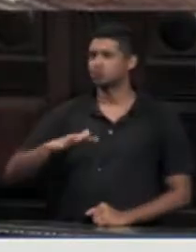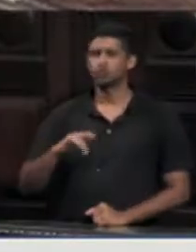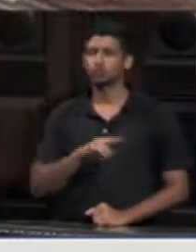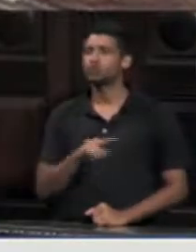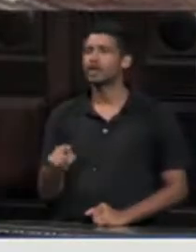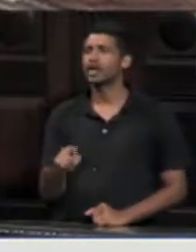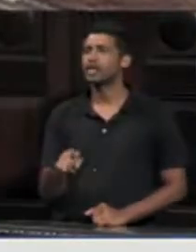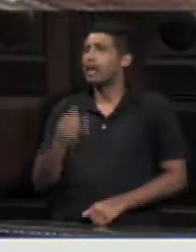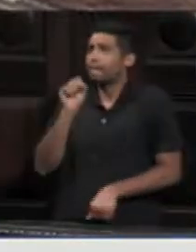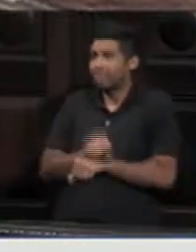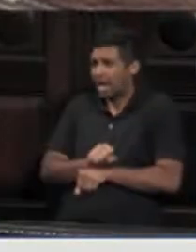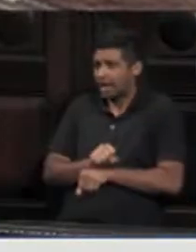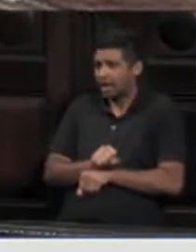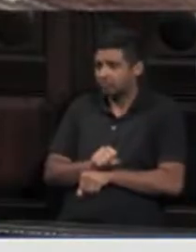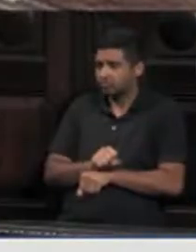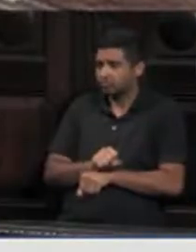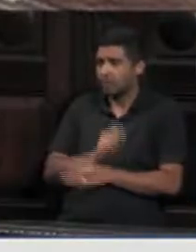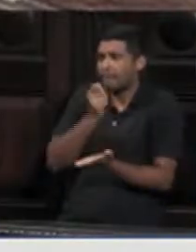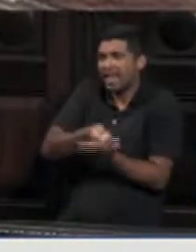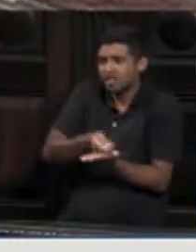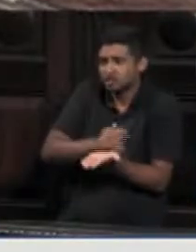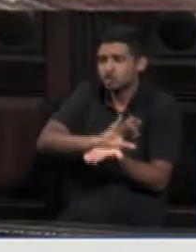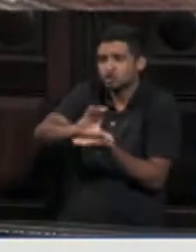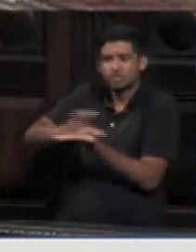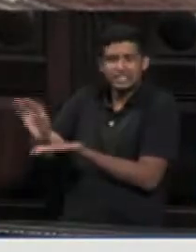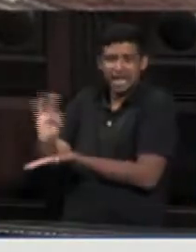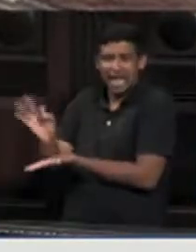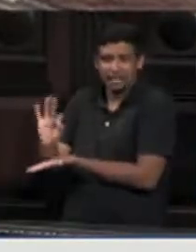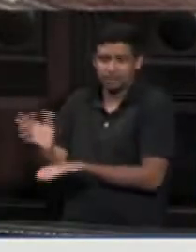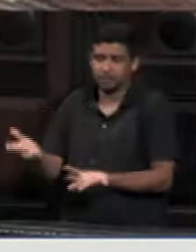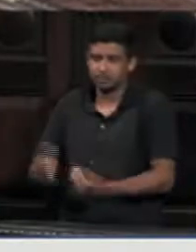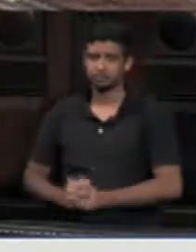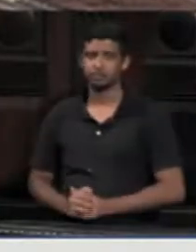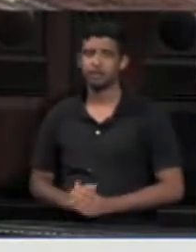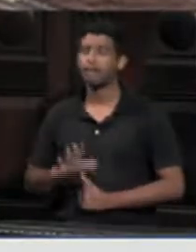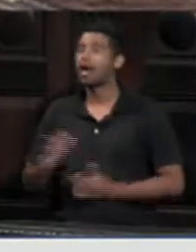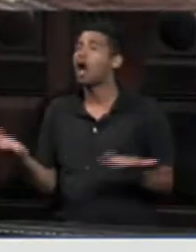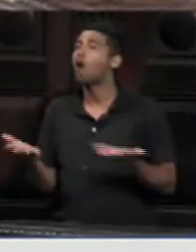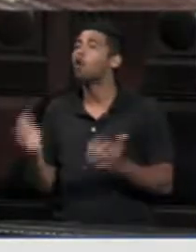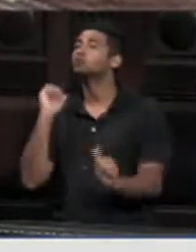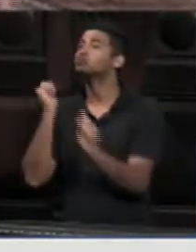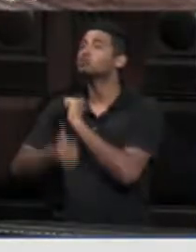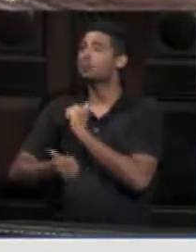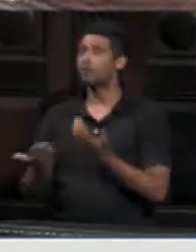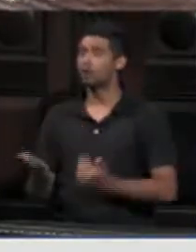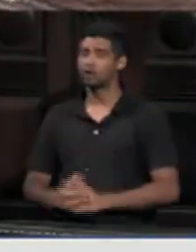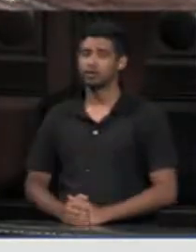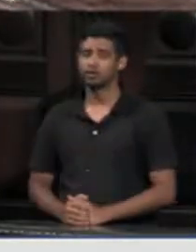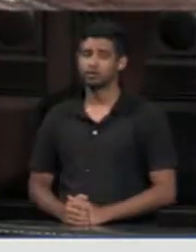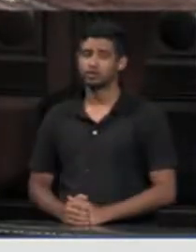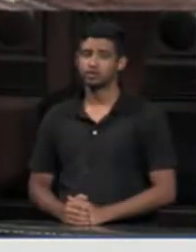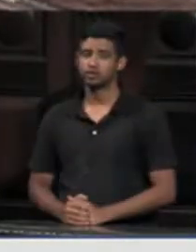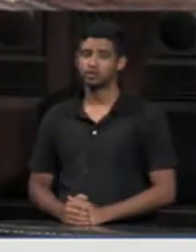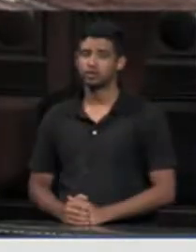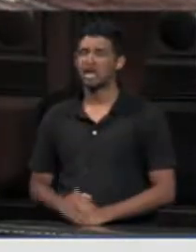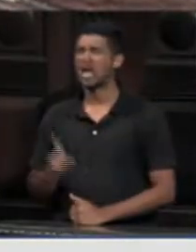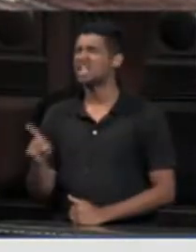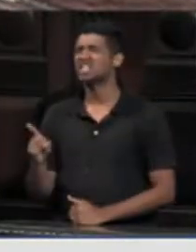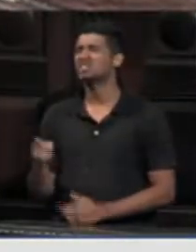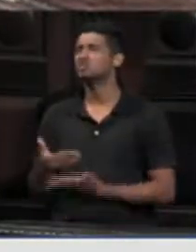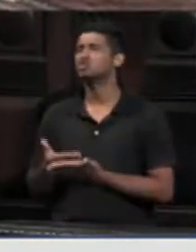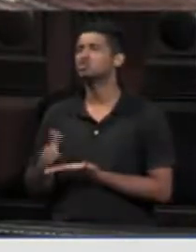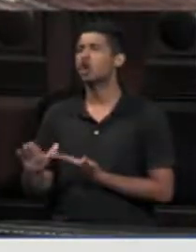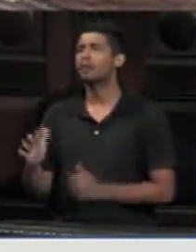de investir no estado do Rio de Janeiro. Hoje, esporte deve ter sobrando